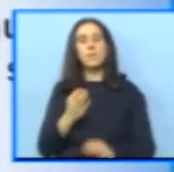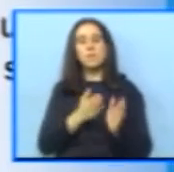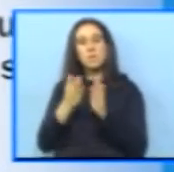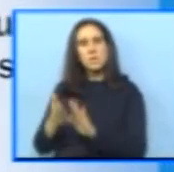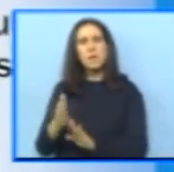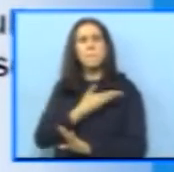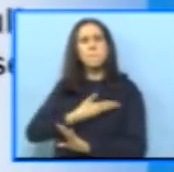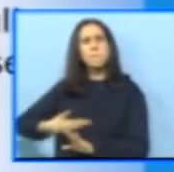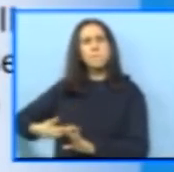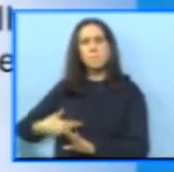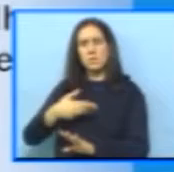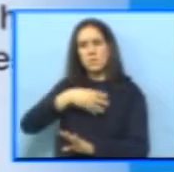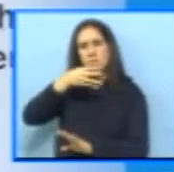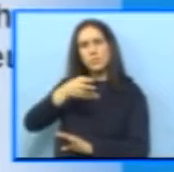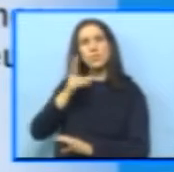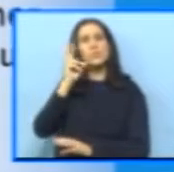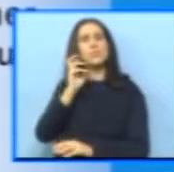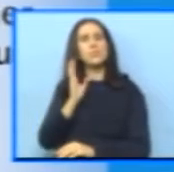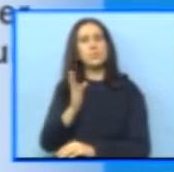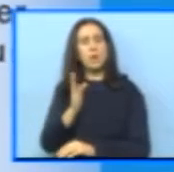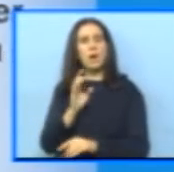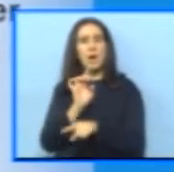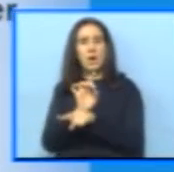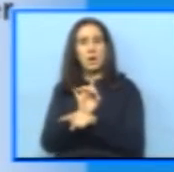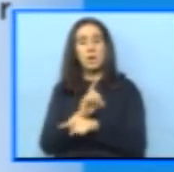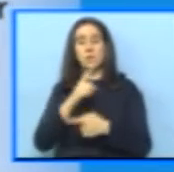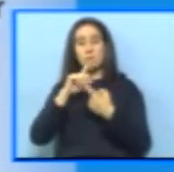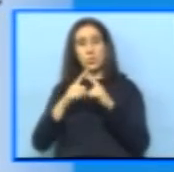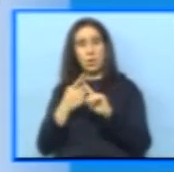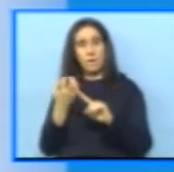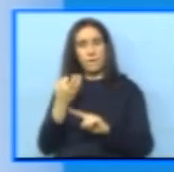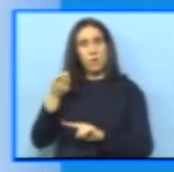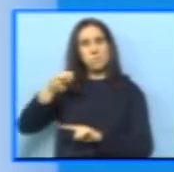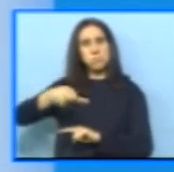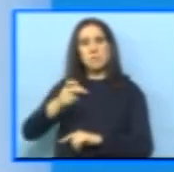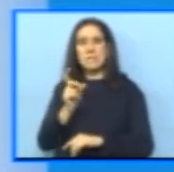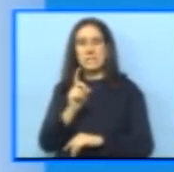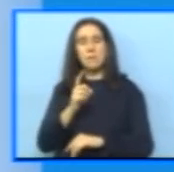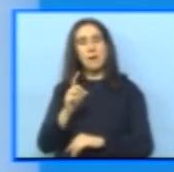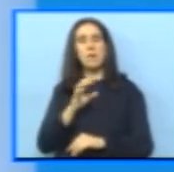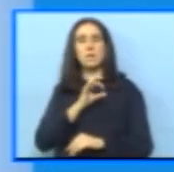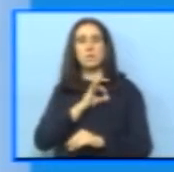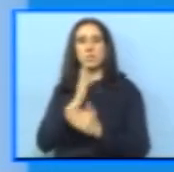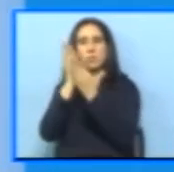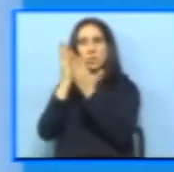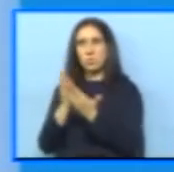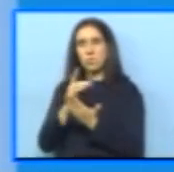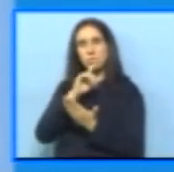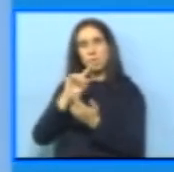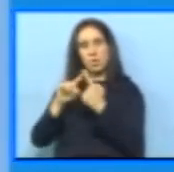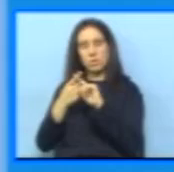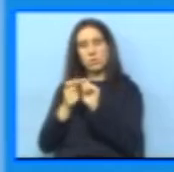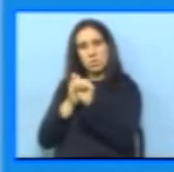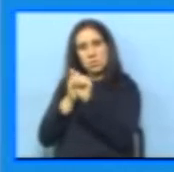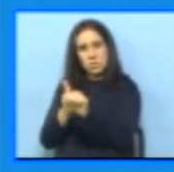dito aos antigos: não faltarás ao que tiveres jurado, mas cumprirás diante do Senhor o que juraste.